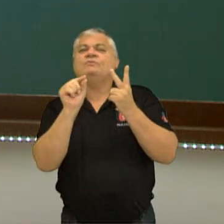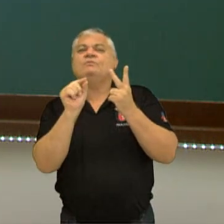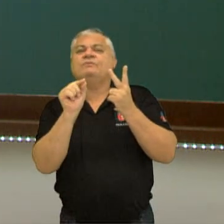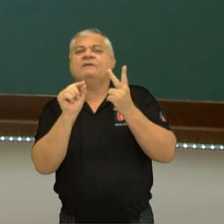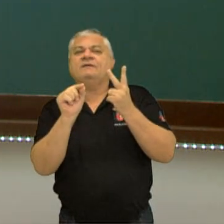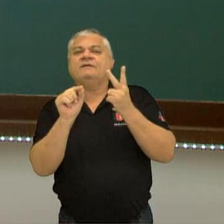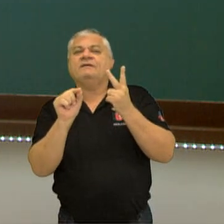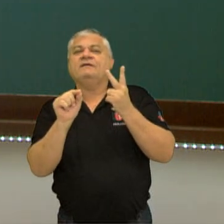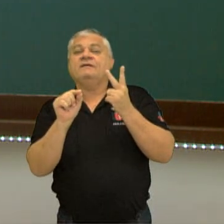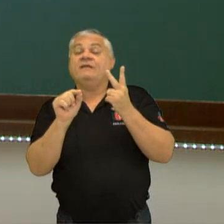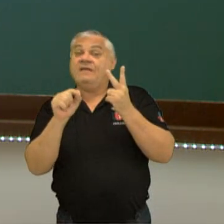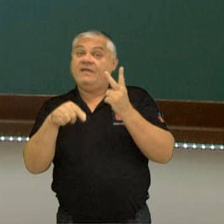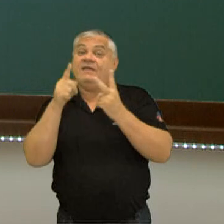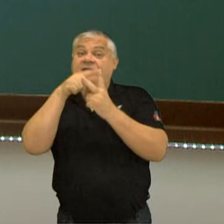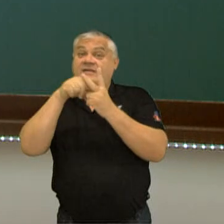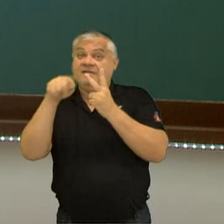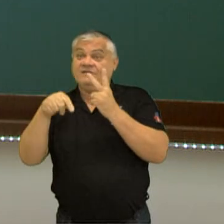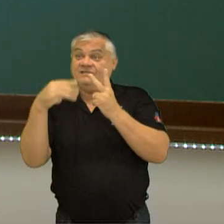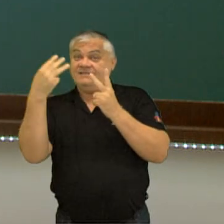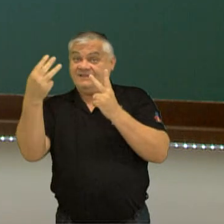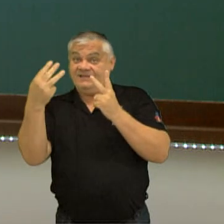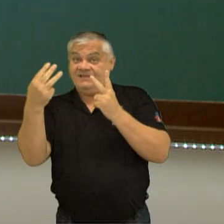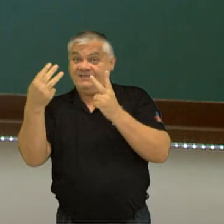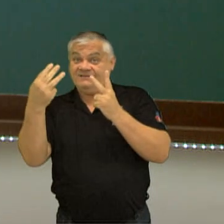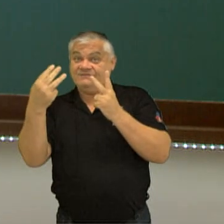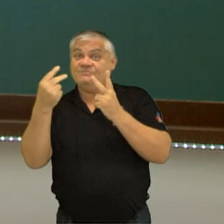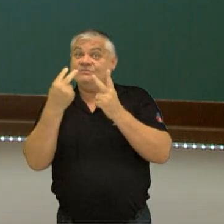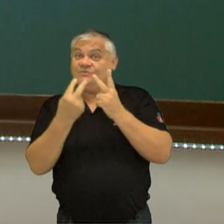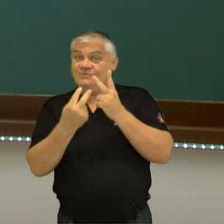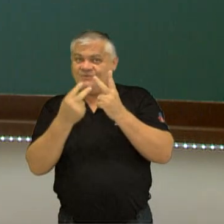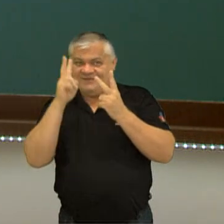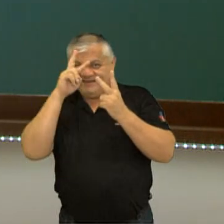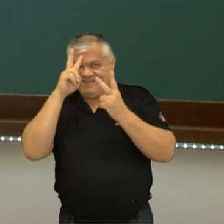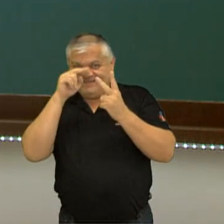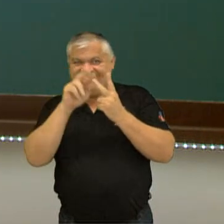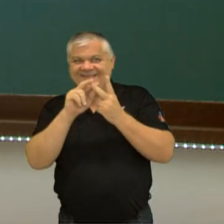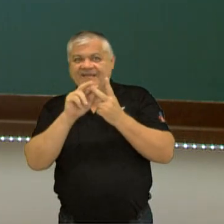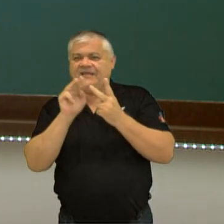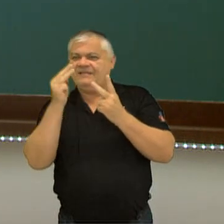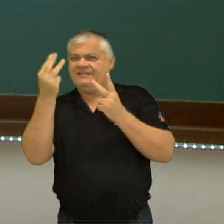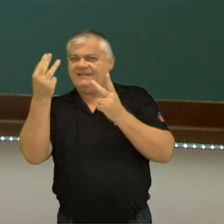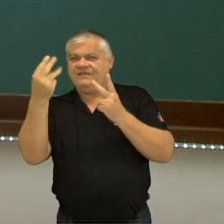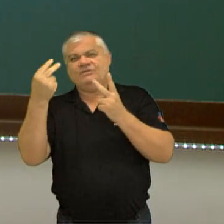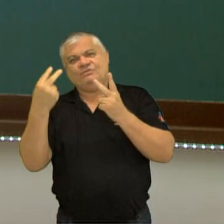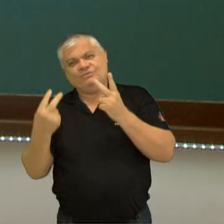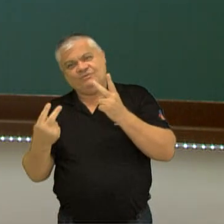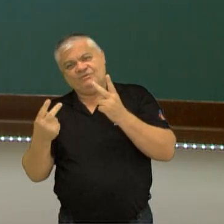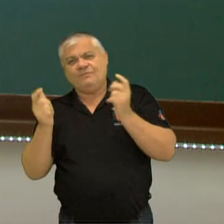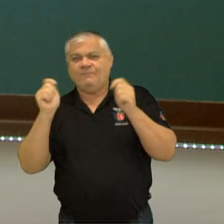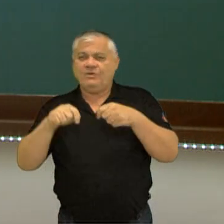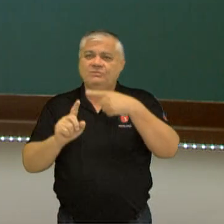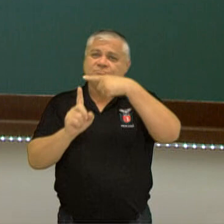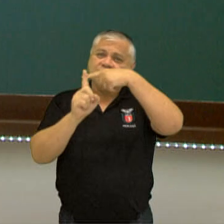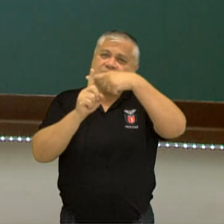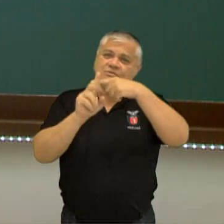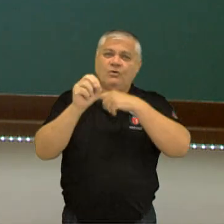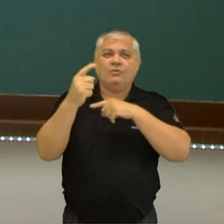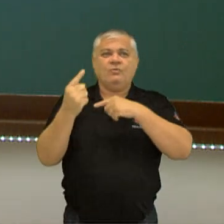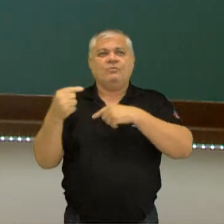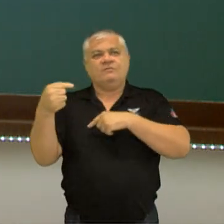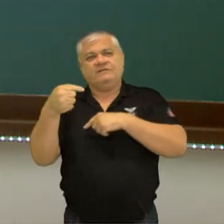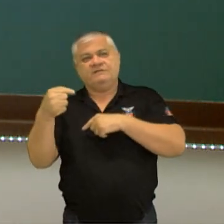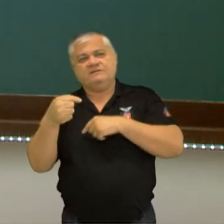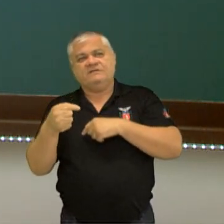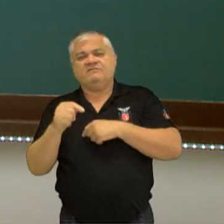3/4 é uma raiz de 3 dividido por raiz de 2. Lembrando que aí eu posso ter valor que pode ser tanto positivo como negativo.